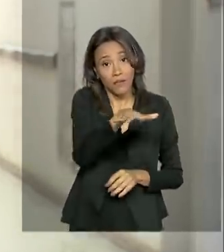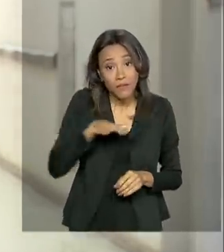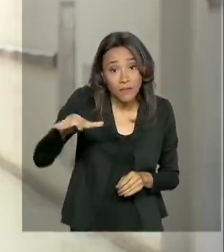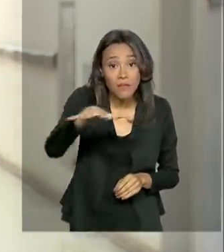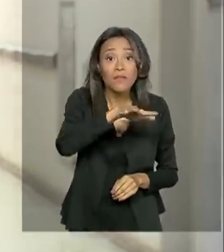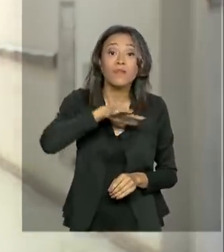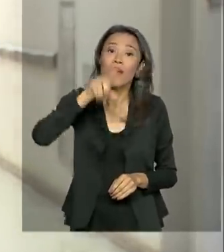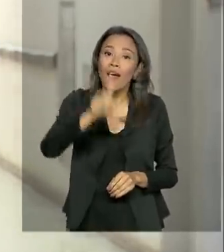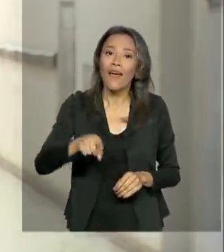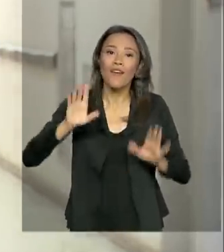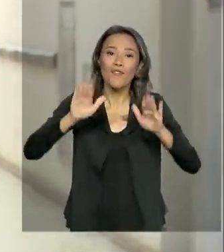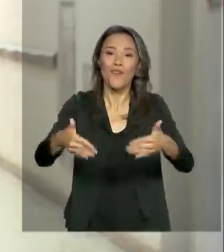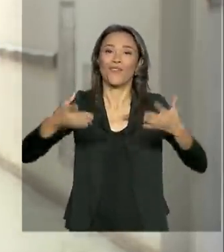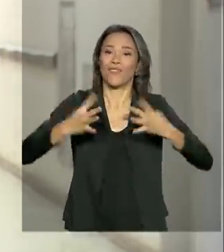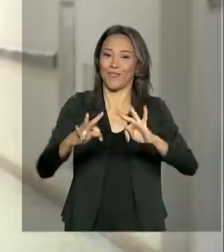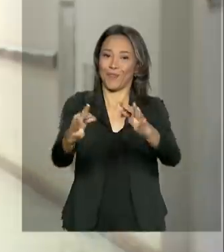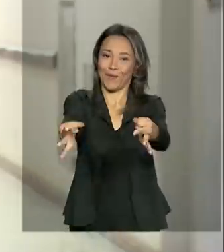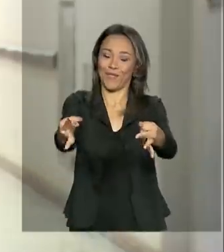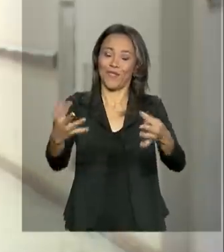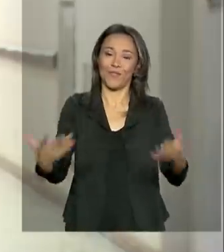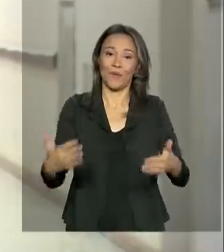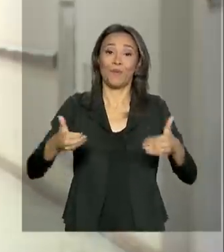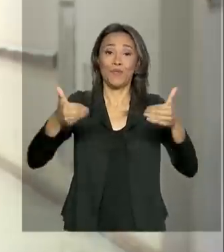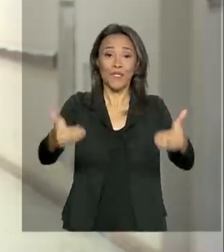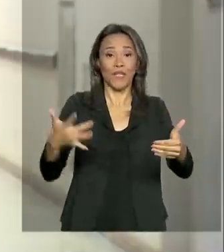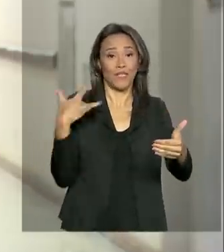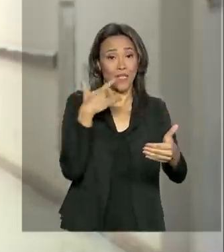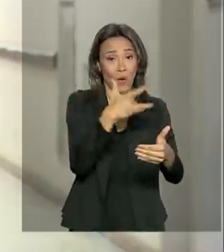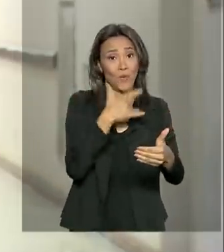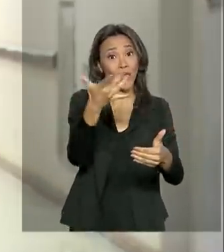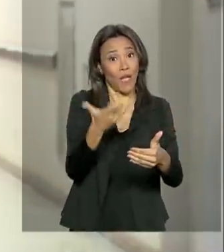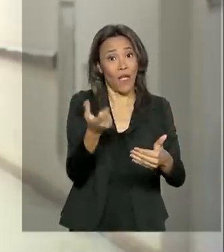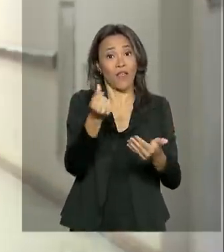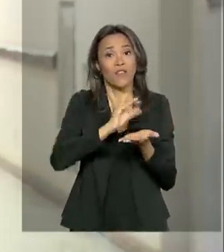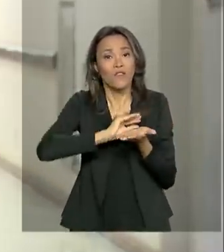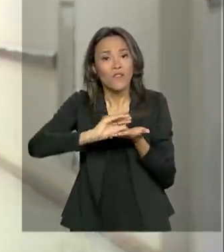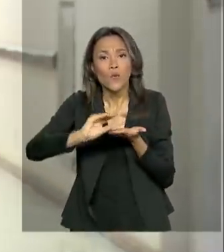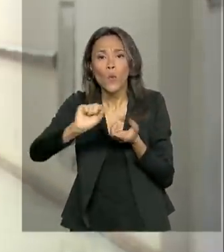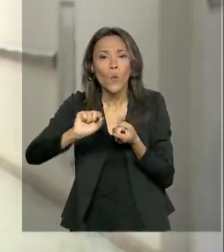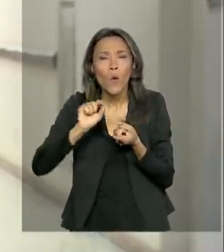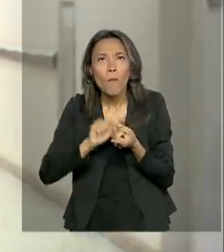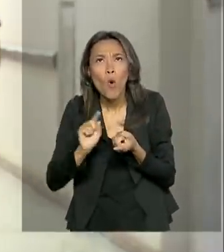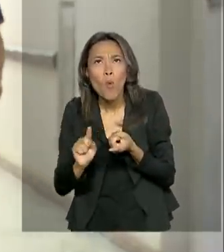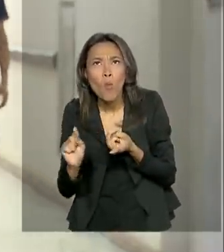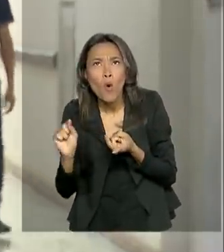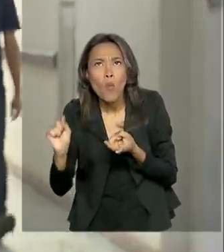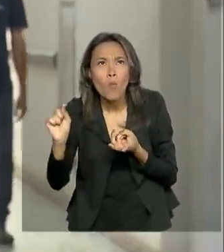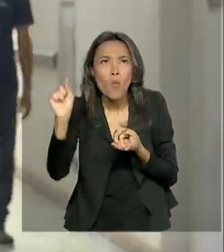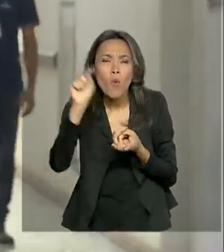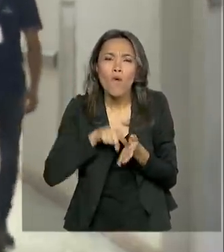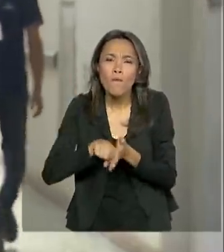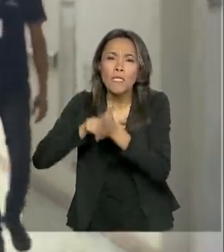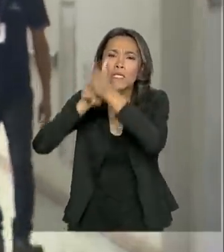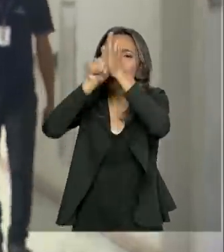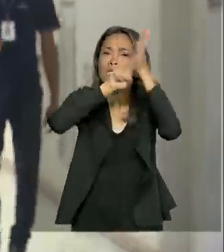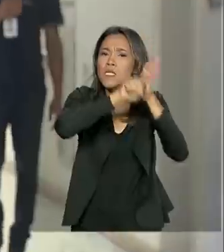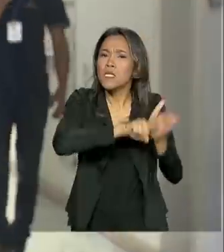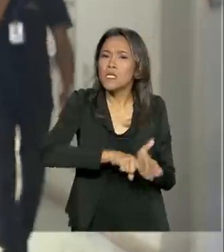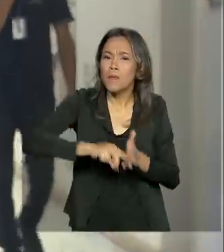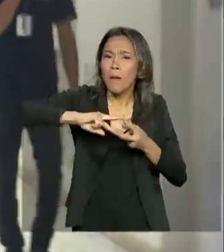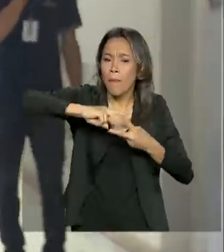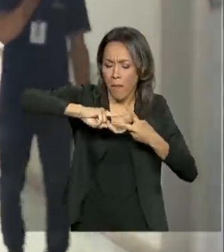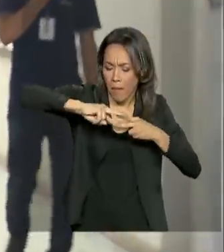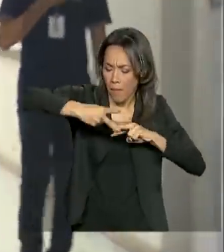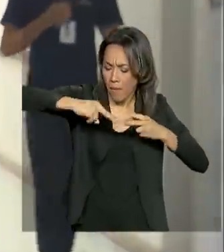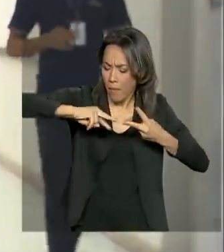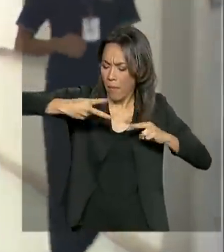foco será a tecnologia. O Ministério da Saúde quer investir no mapeamento do genoma dos brasileiros. Uma tecnologia que vai auxiliar